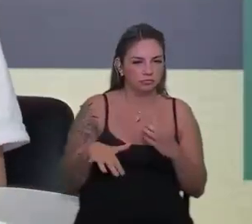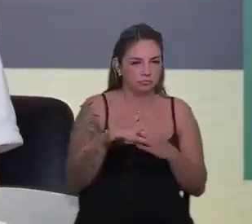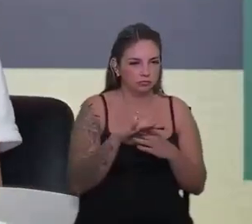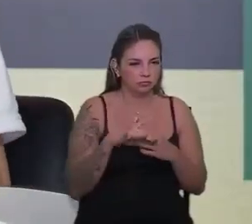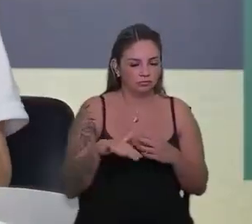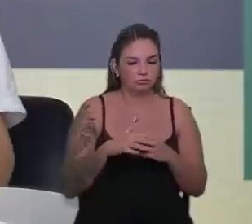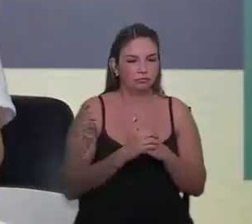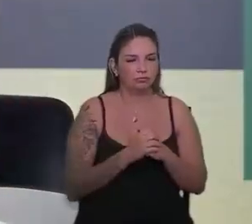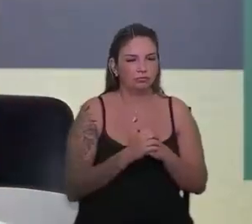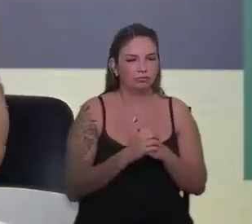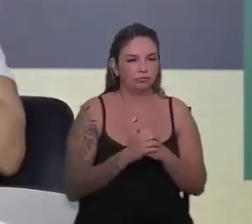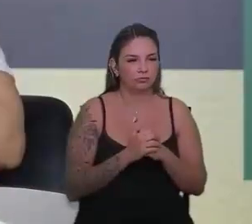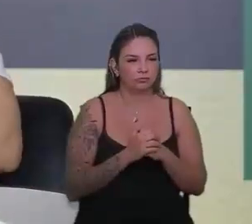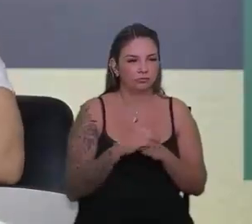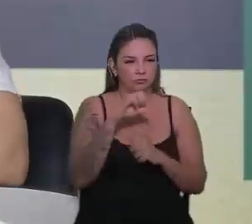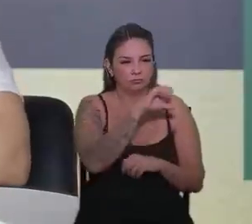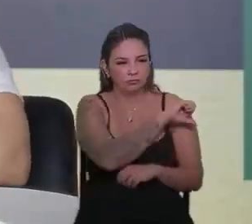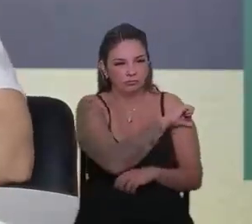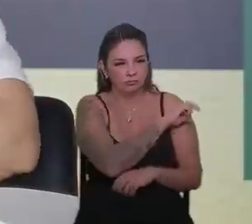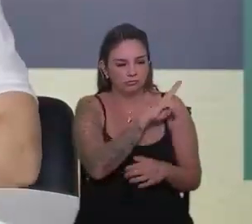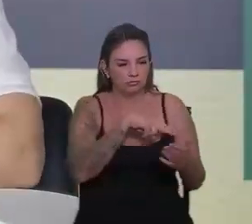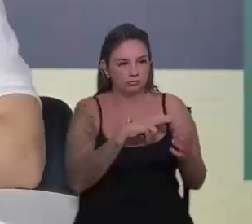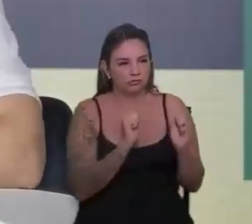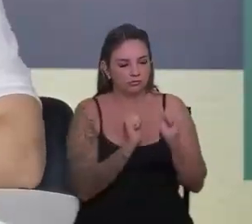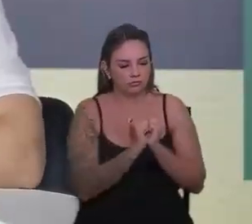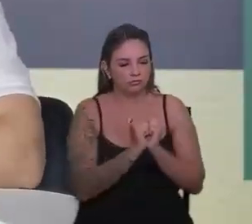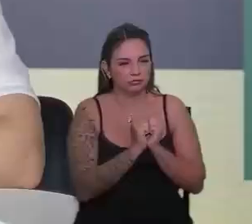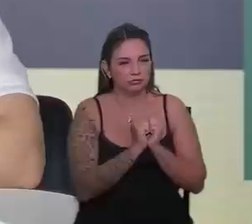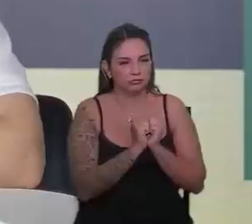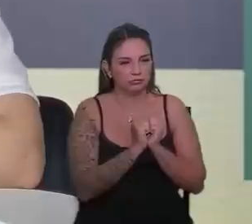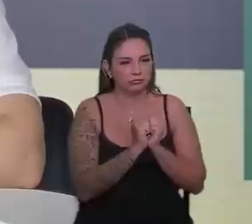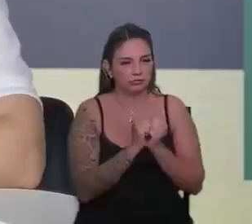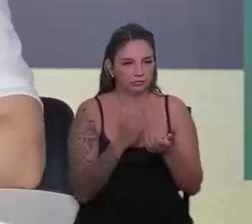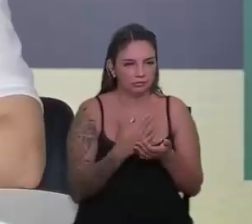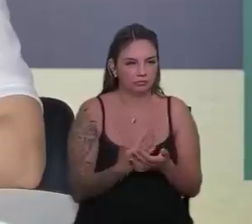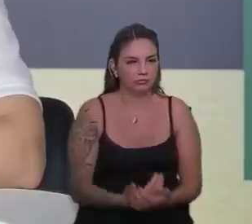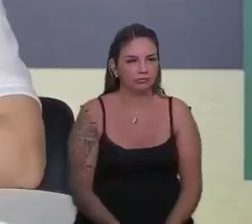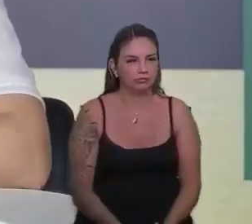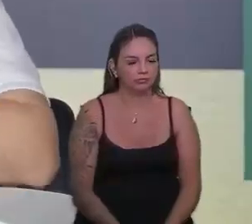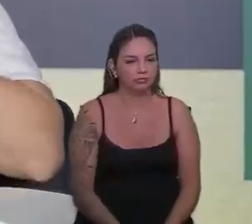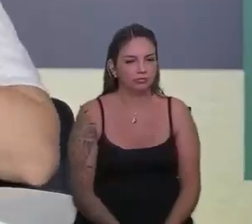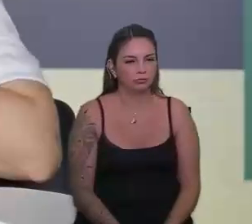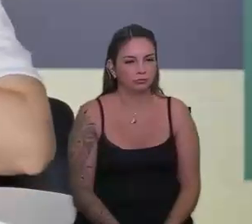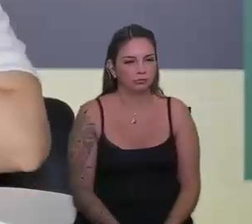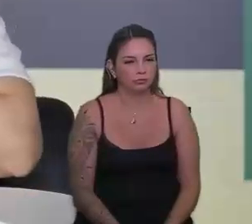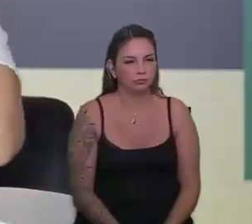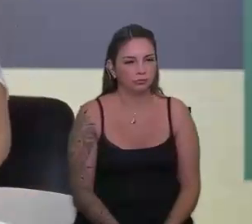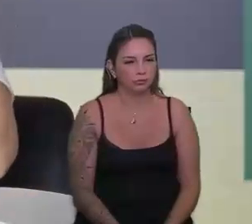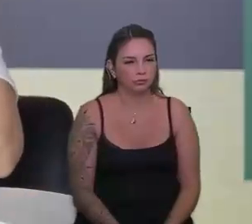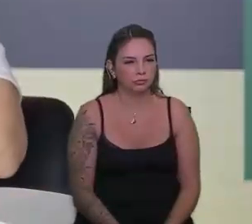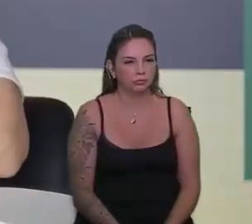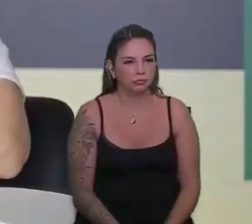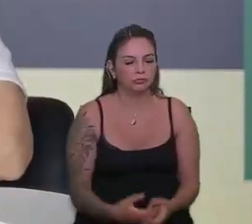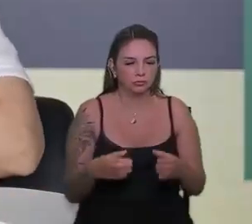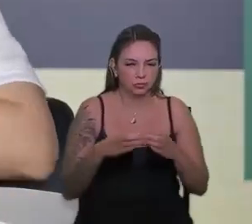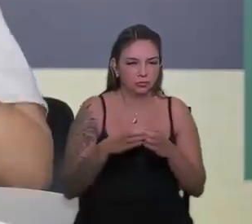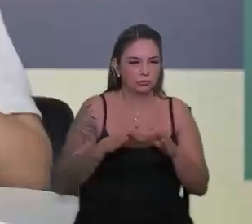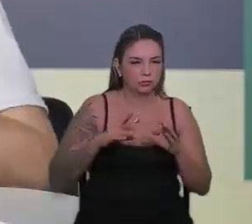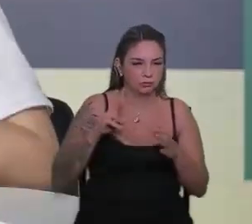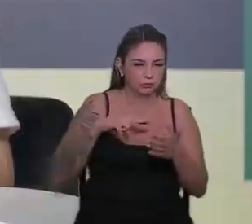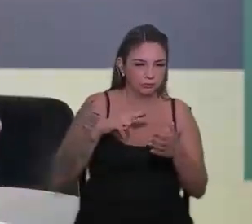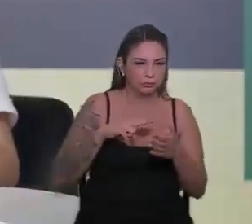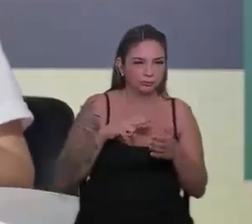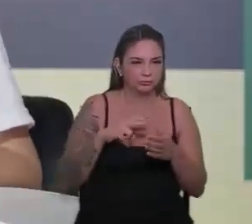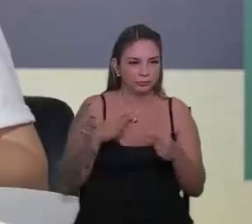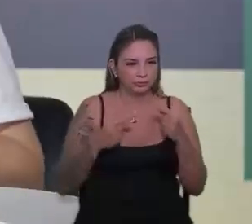comunidade o 9º ano vai ler junto tal livro. E isso vira o quê? Um clube de leitura, porque se